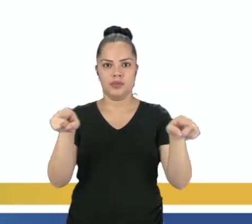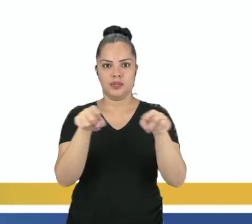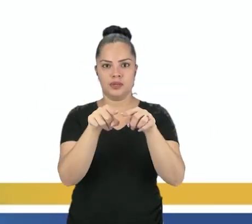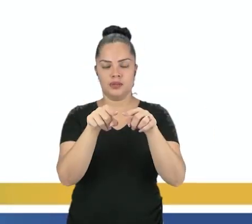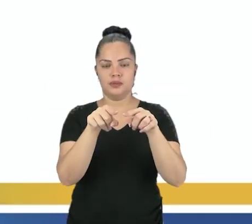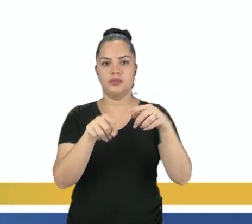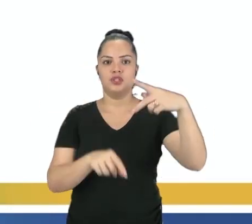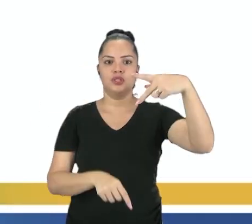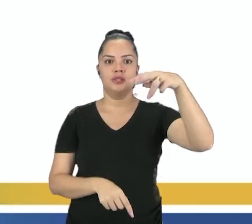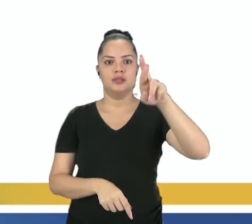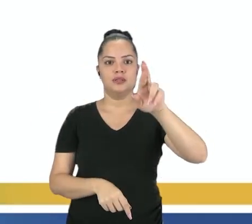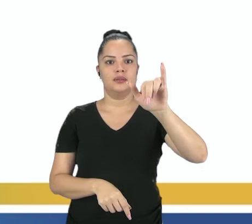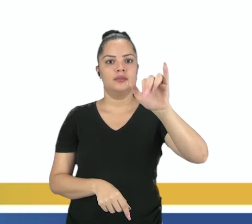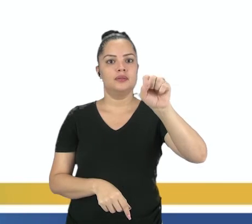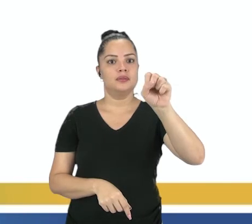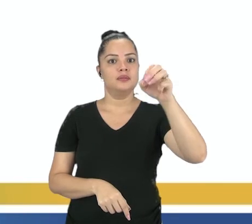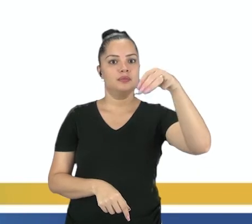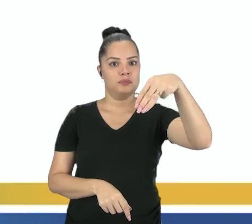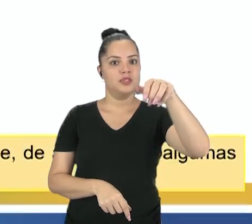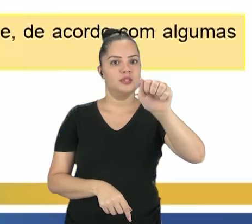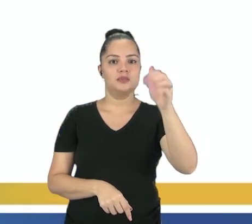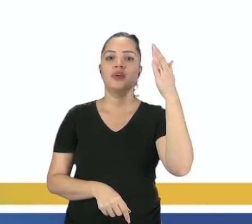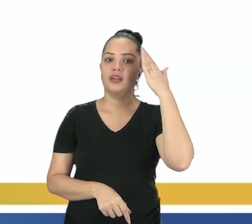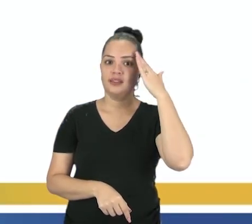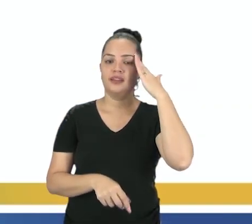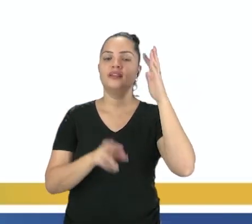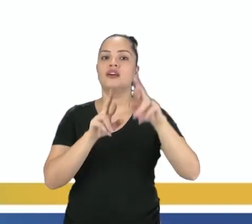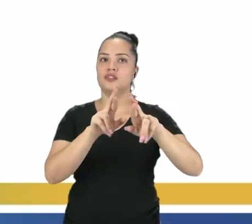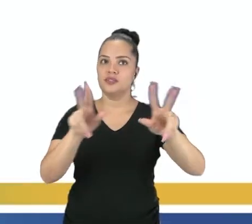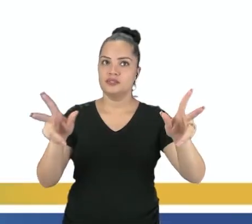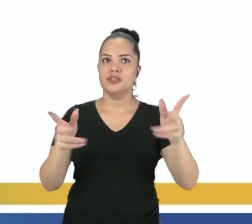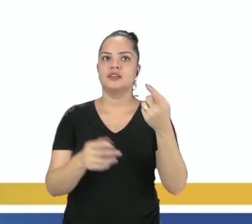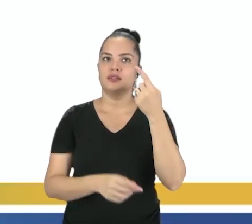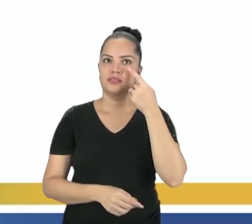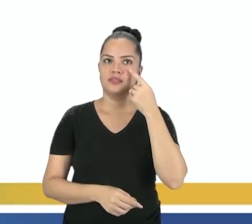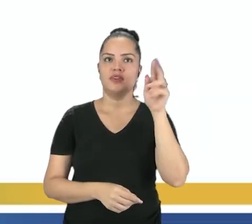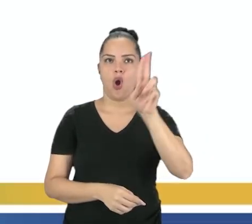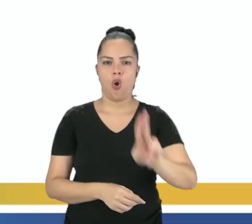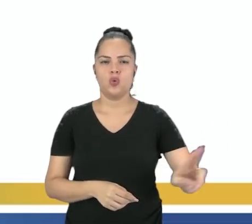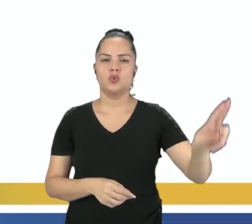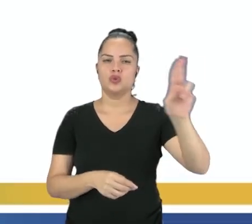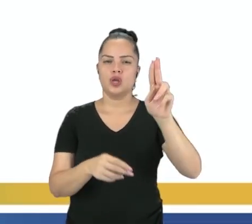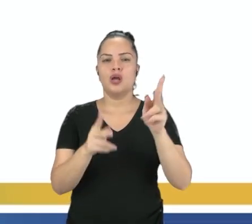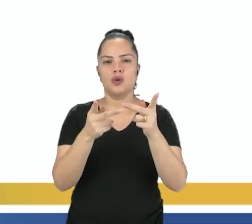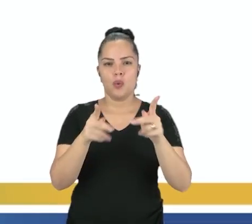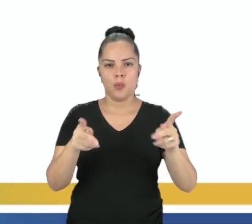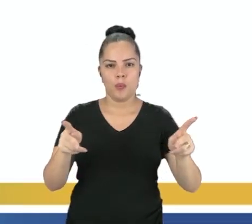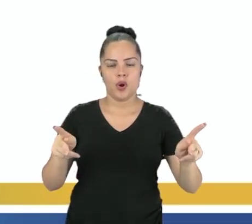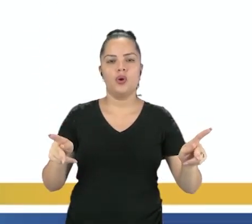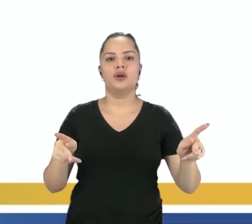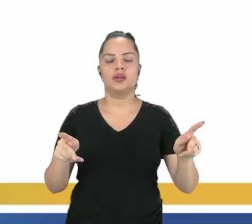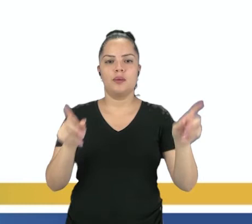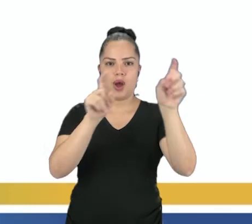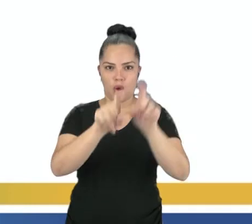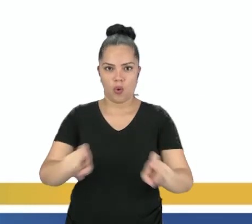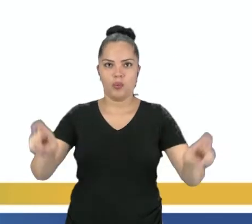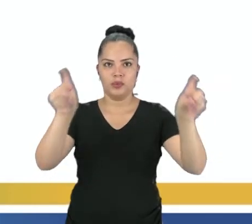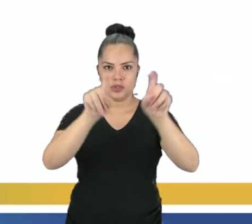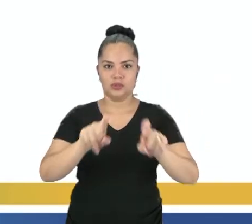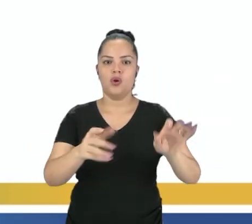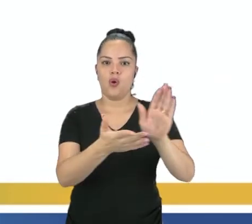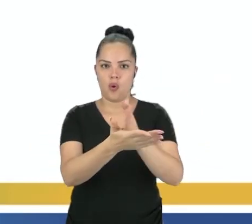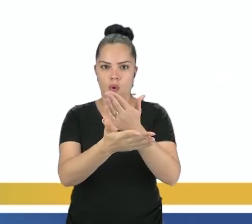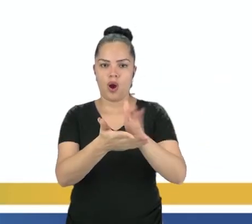Nós vamos entender um pouquinho a diferença entre eles, certo? Então, ó, utilizando um programa de computador, alguns poliedros